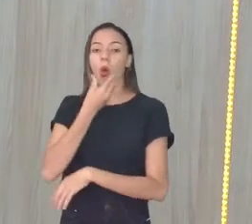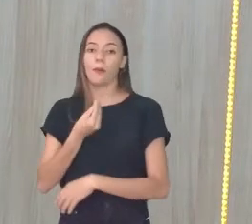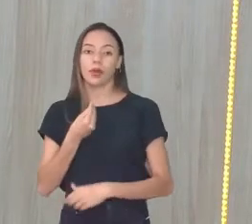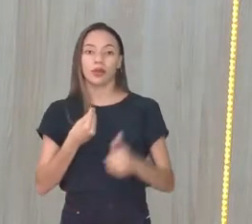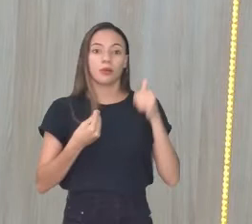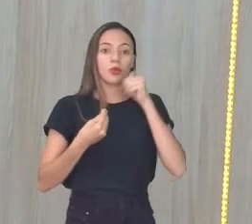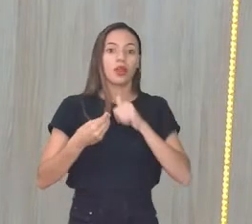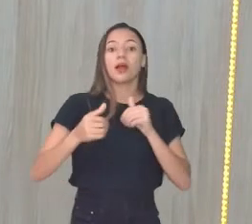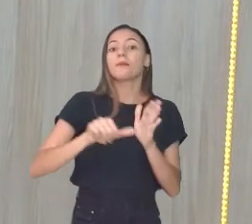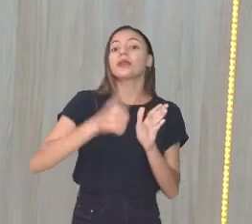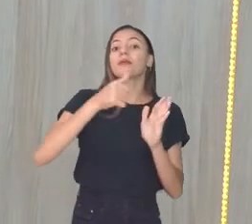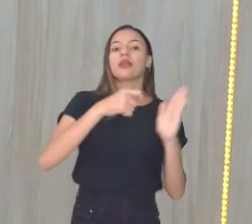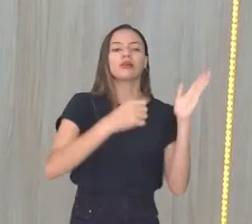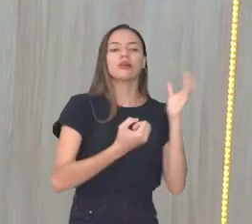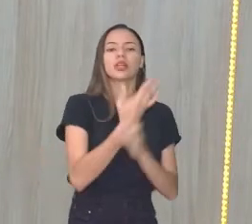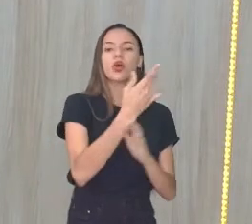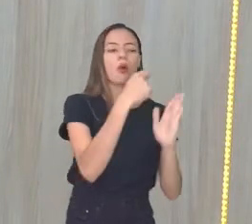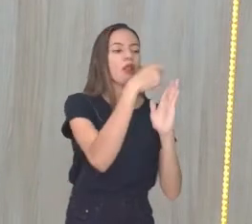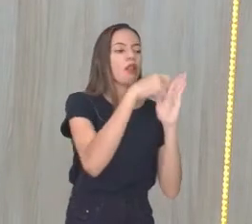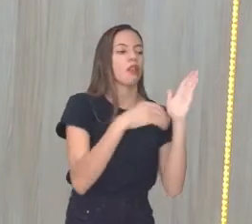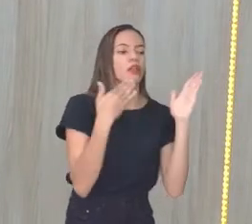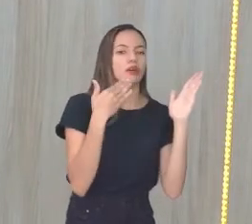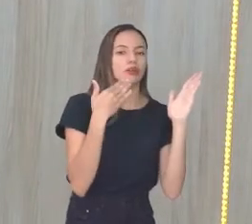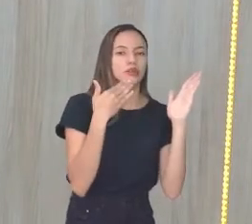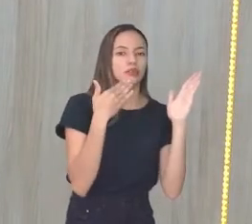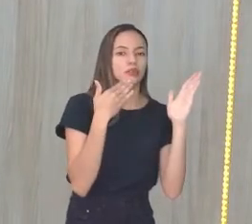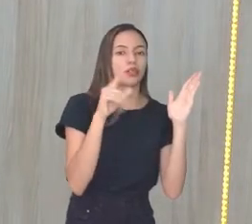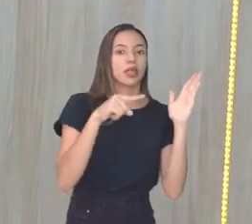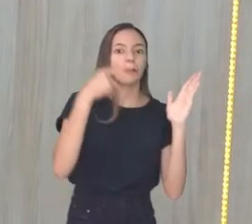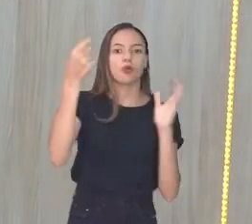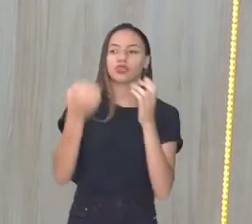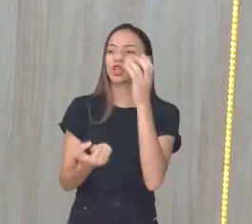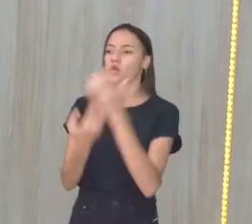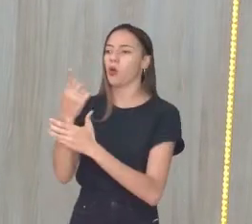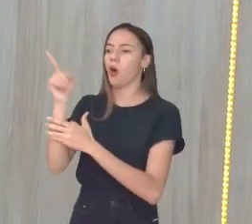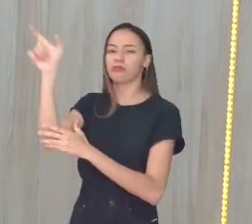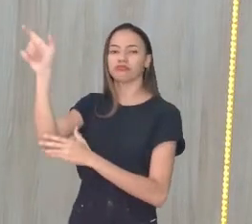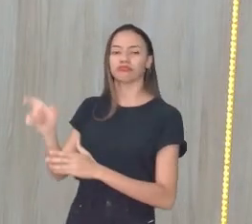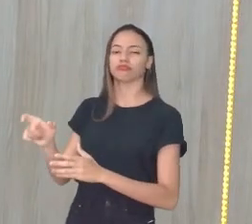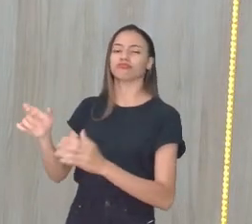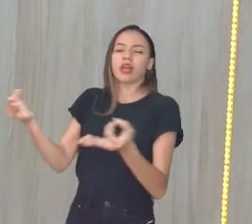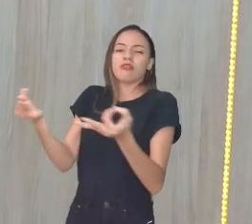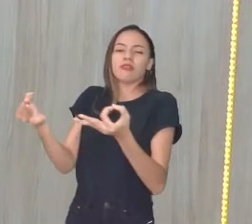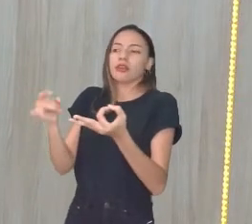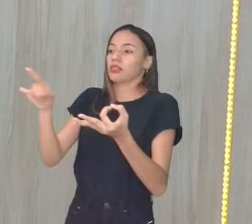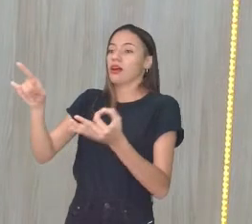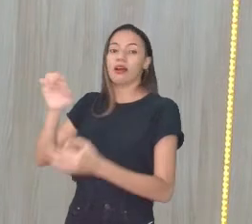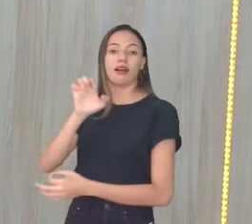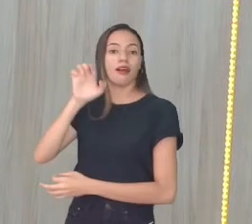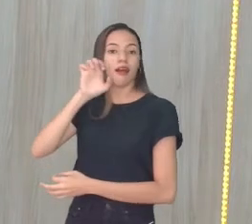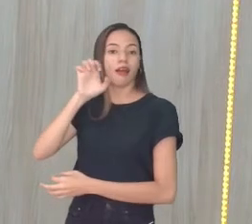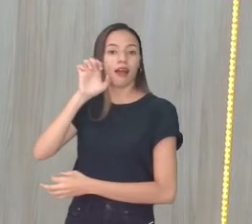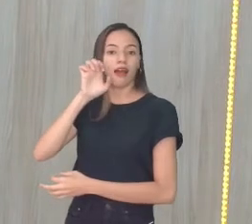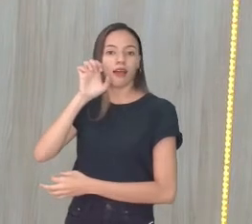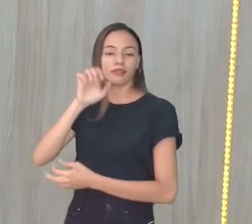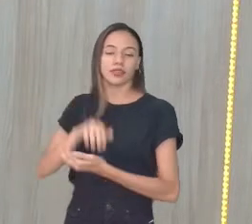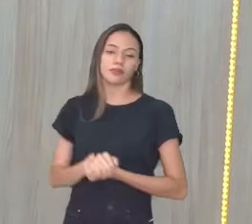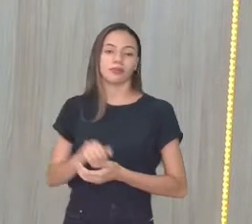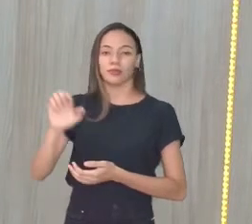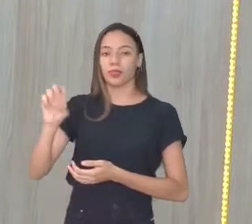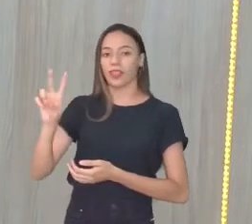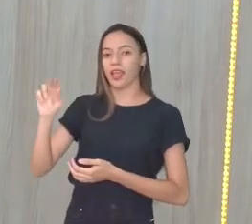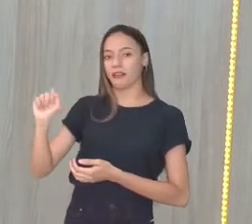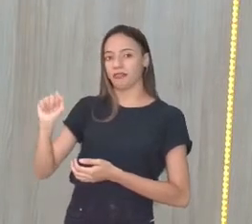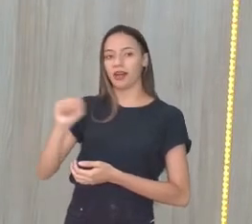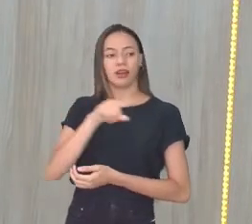rascunho, que foi Adão. Depois ele fez a obra-prima, que foi Eva. Né? A mulher, né, eu acho